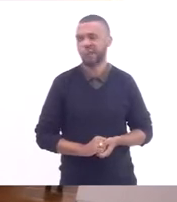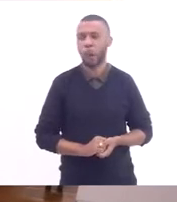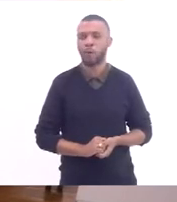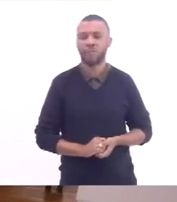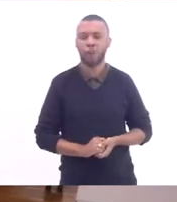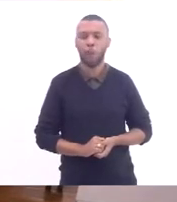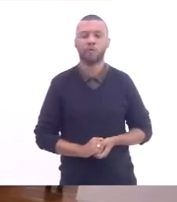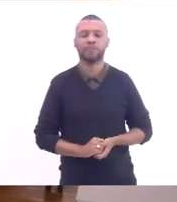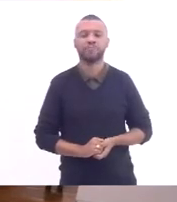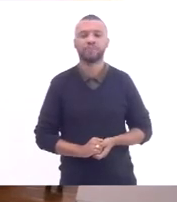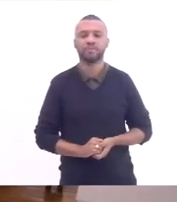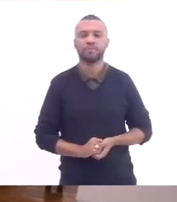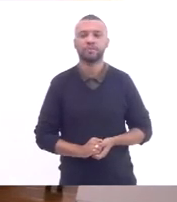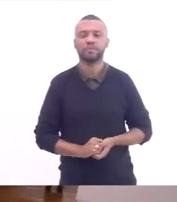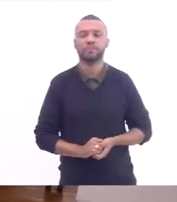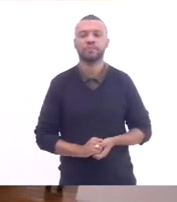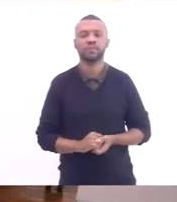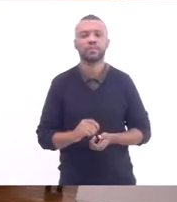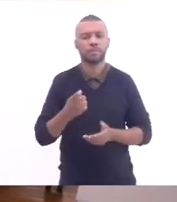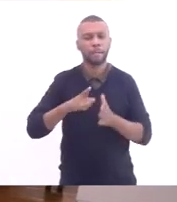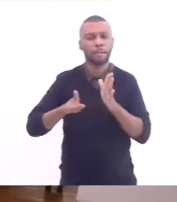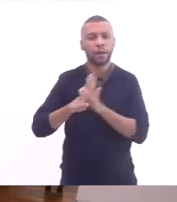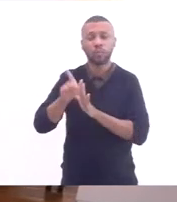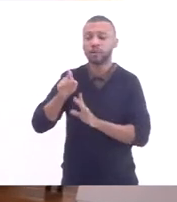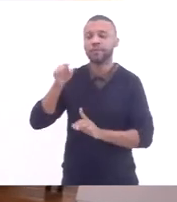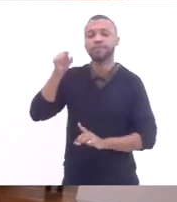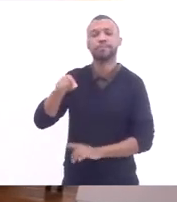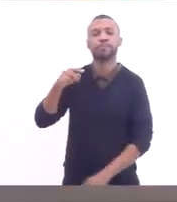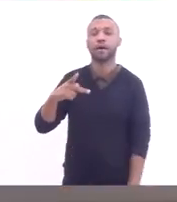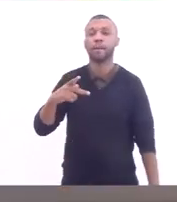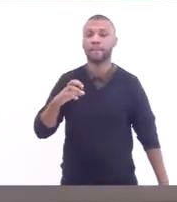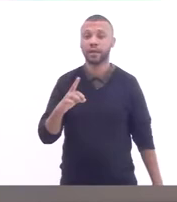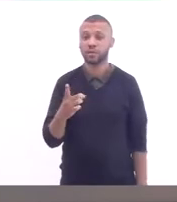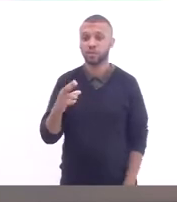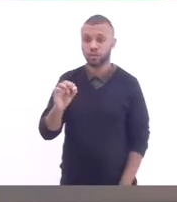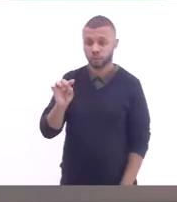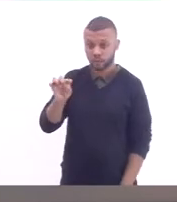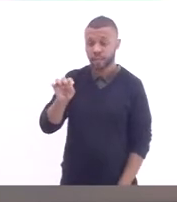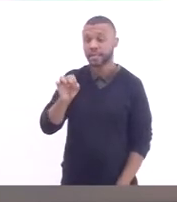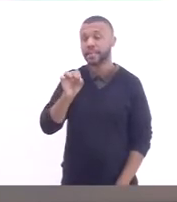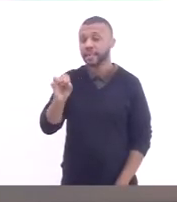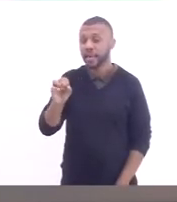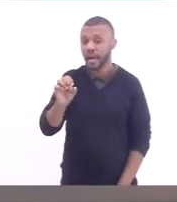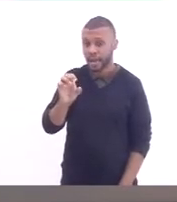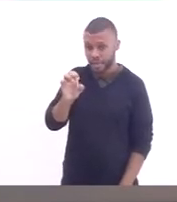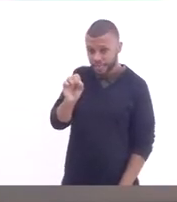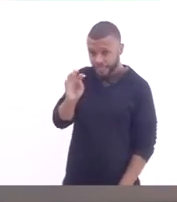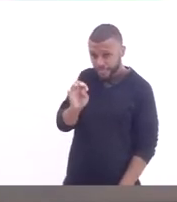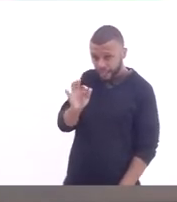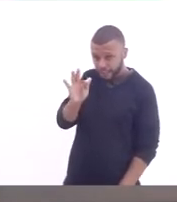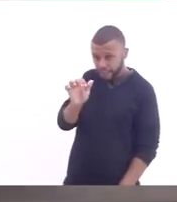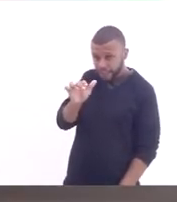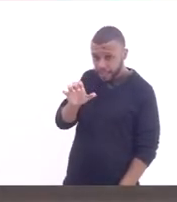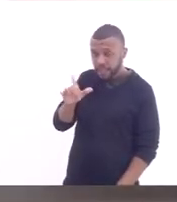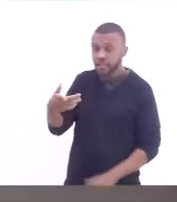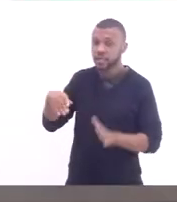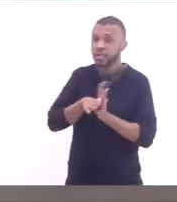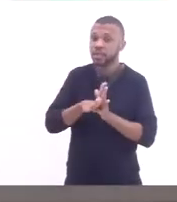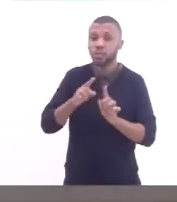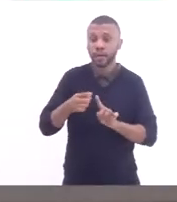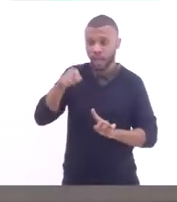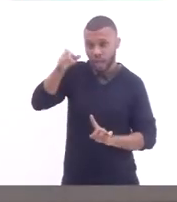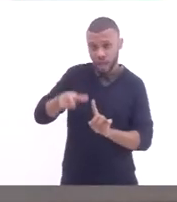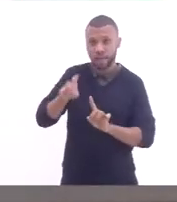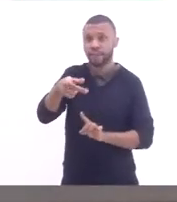apresentação. Pergunta aqui ao Pedro se a Stephanie está chegando, porque ela vai fazer a apresentação. Pedro, faz